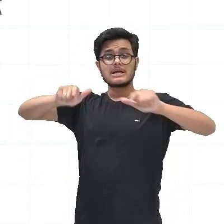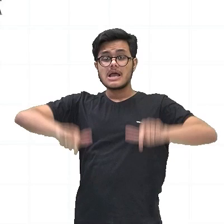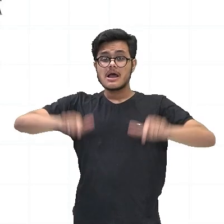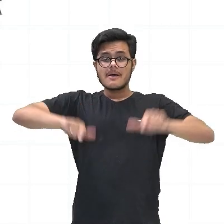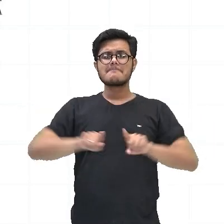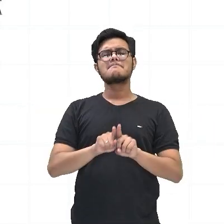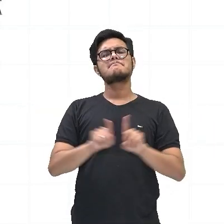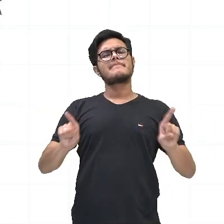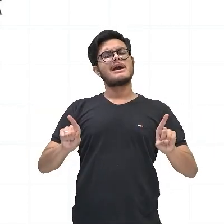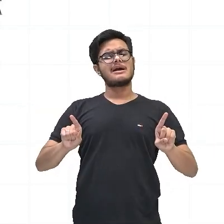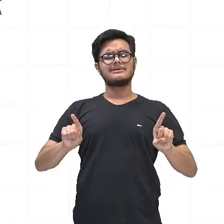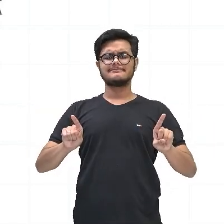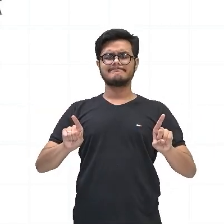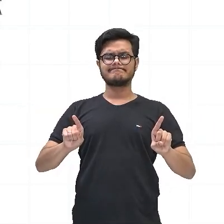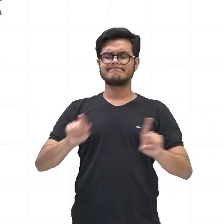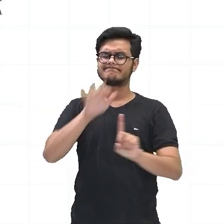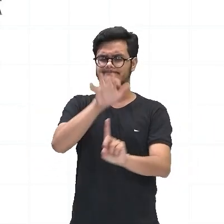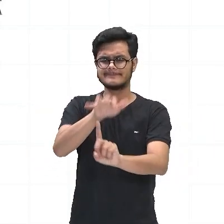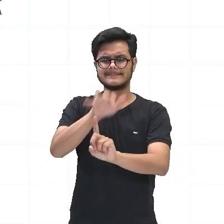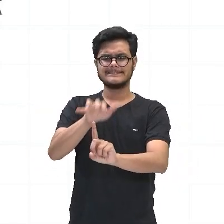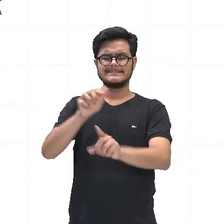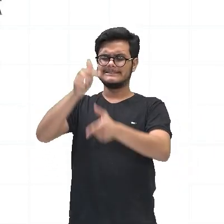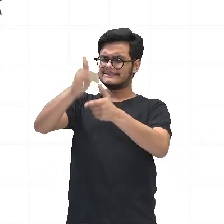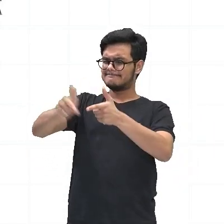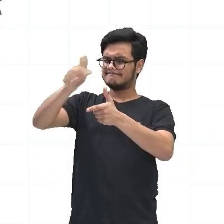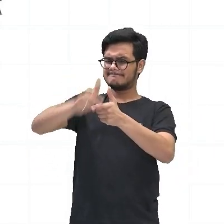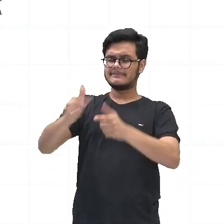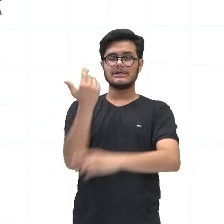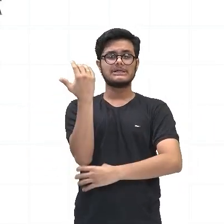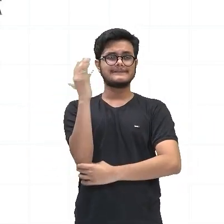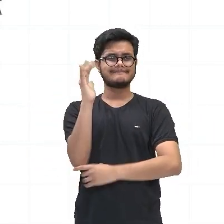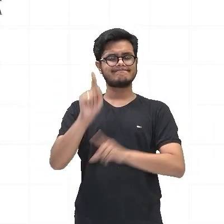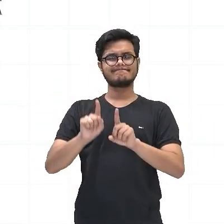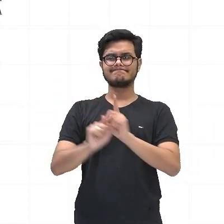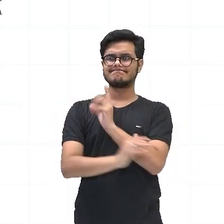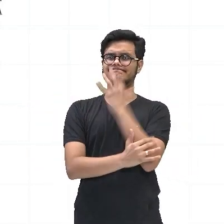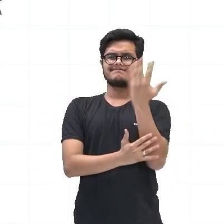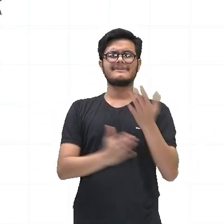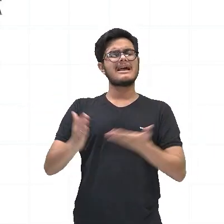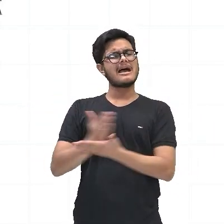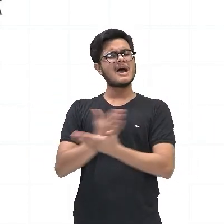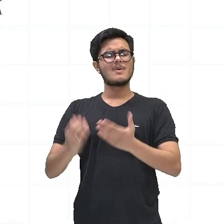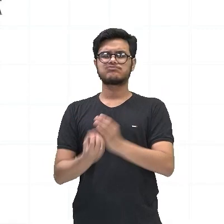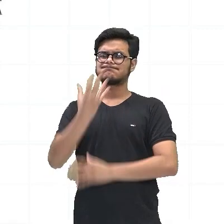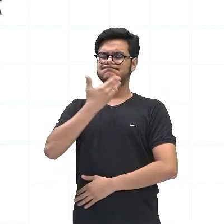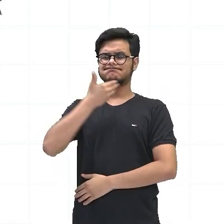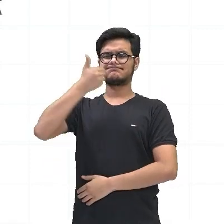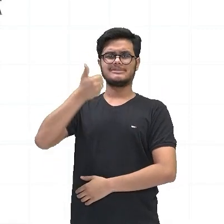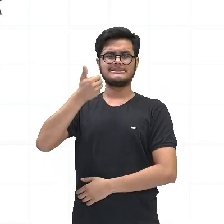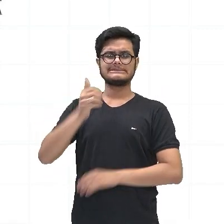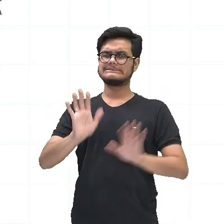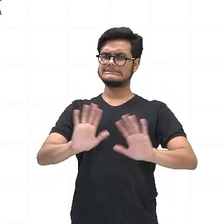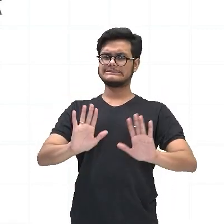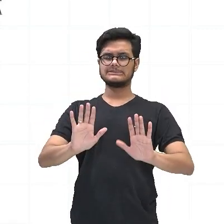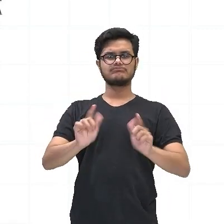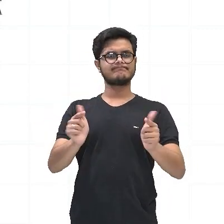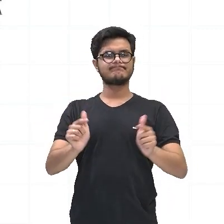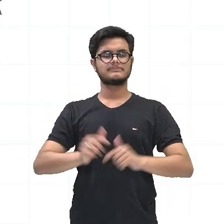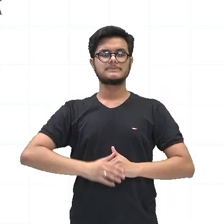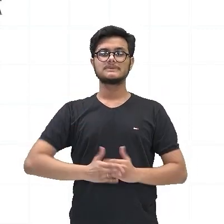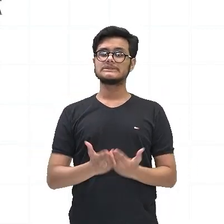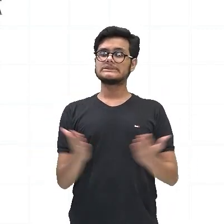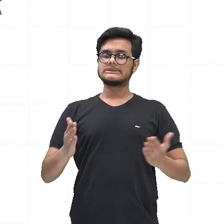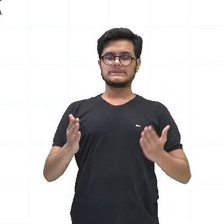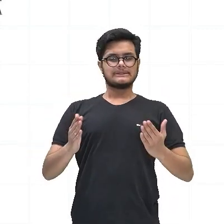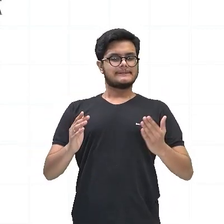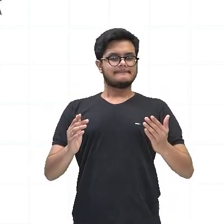porém ela gerou muito mais impactos ambientais do que trouxe de fato ali uma eficiência energética, né? Por isso aí que ela não